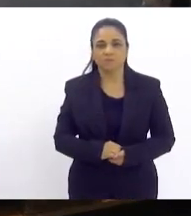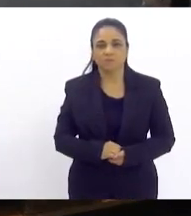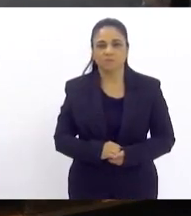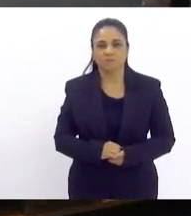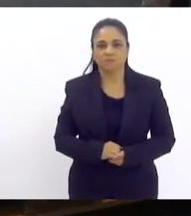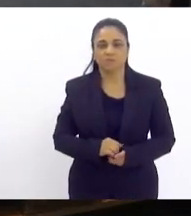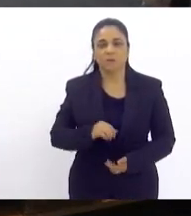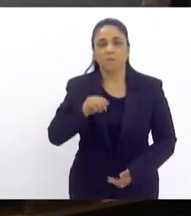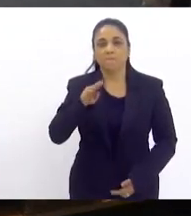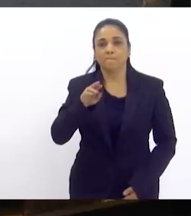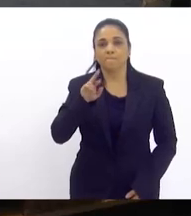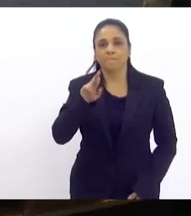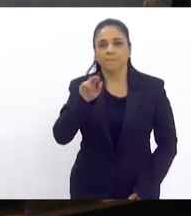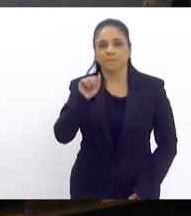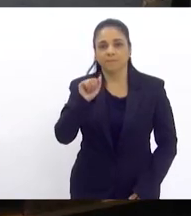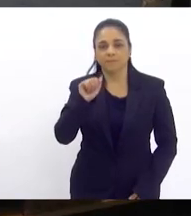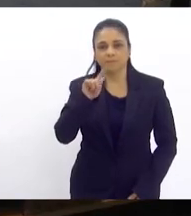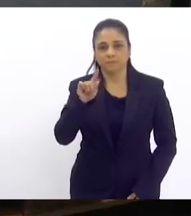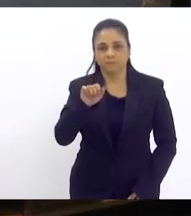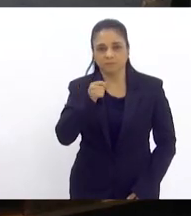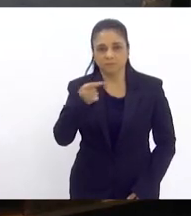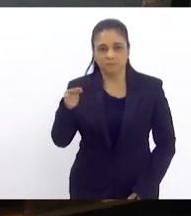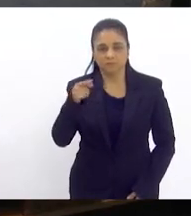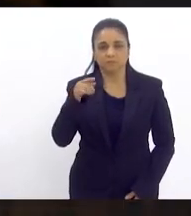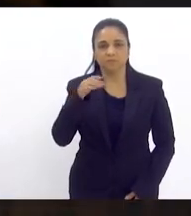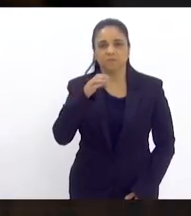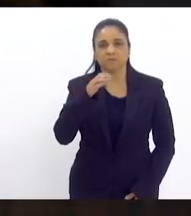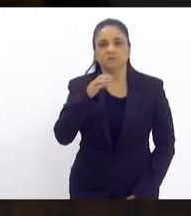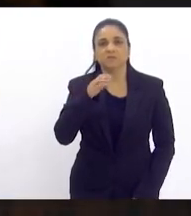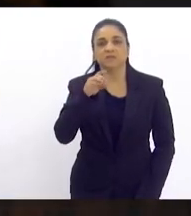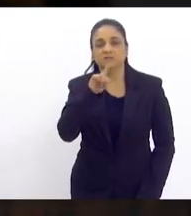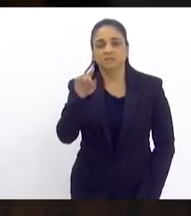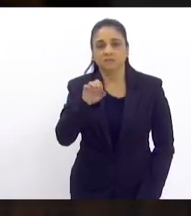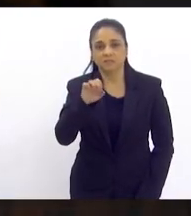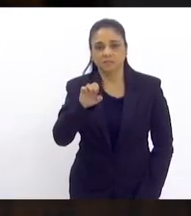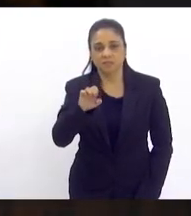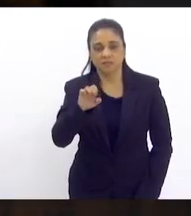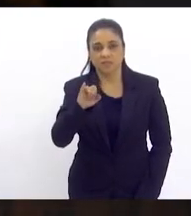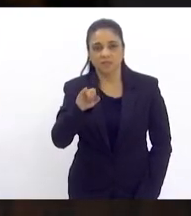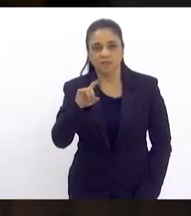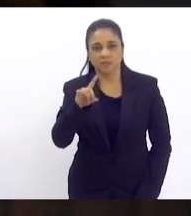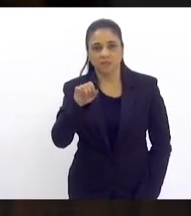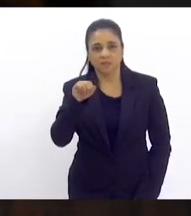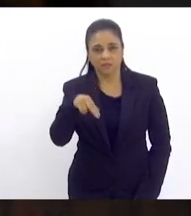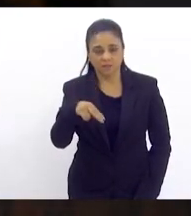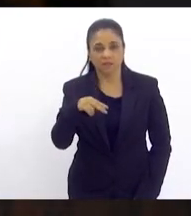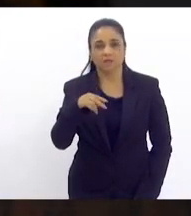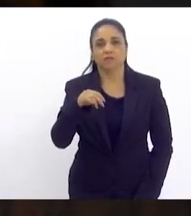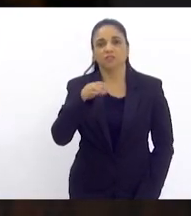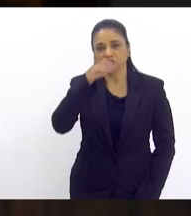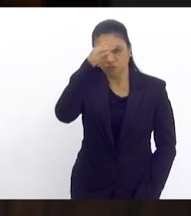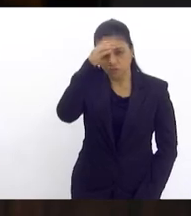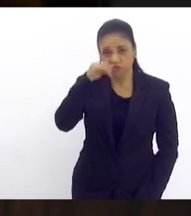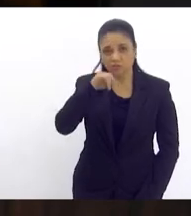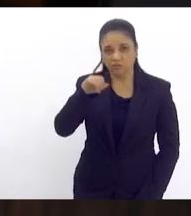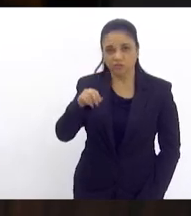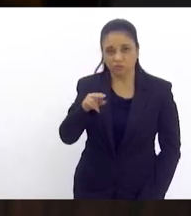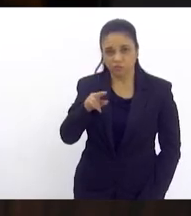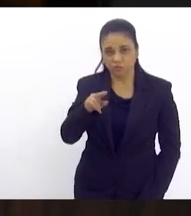Deputado brasão Deputado azeidão deputada tia Ju que presídio por hora acompanhou